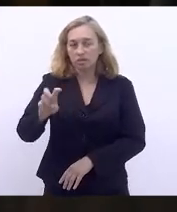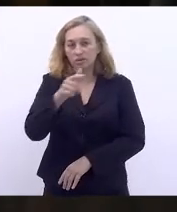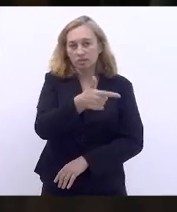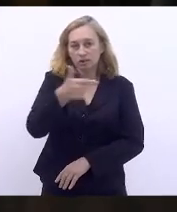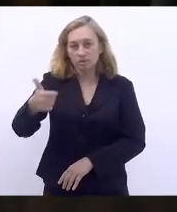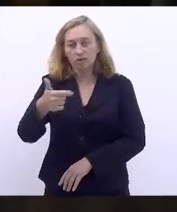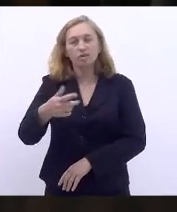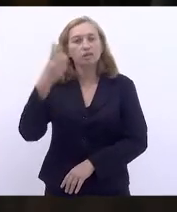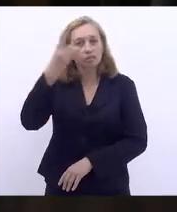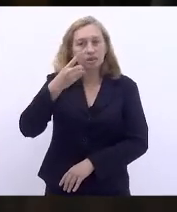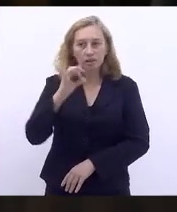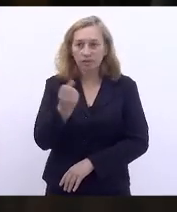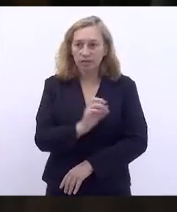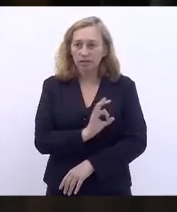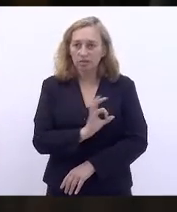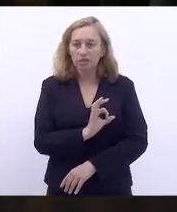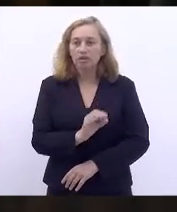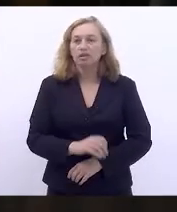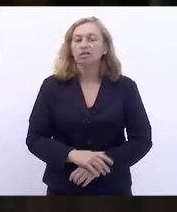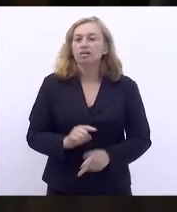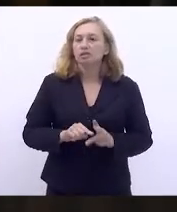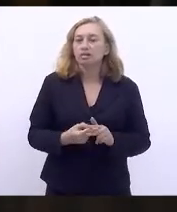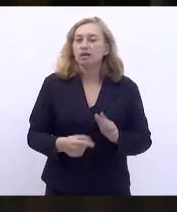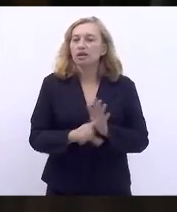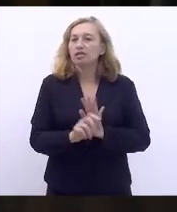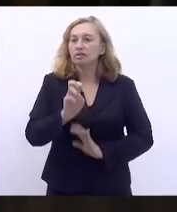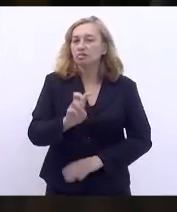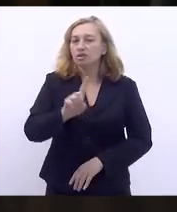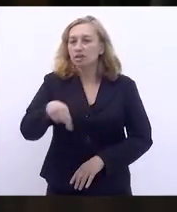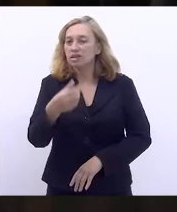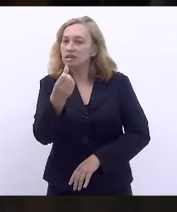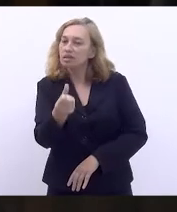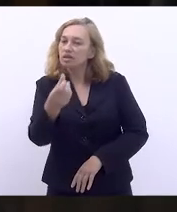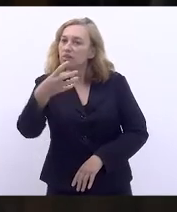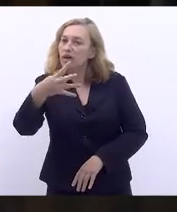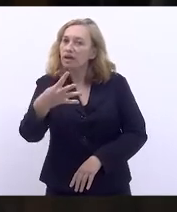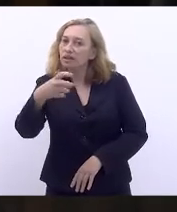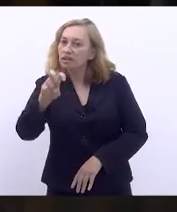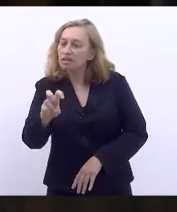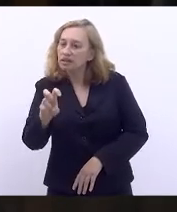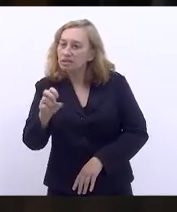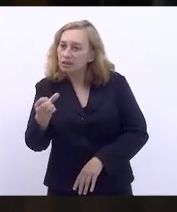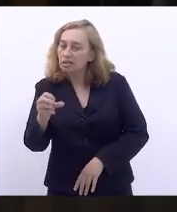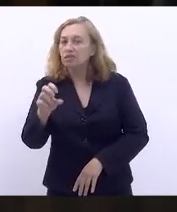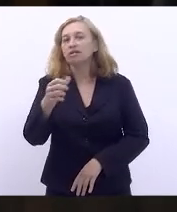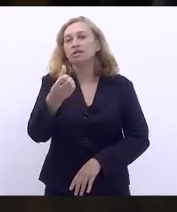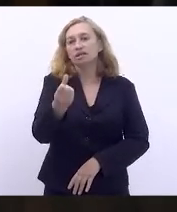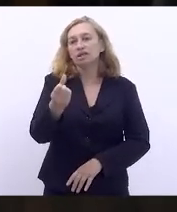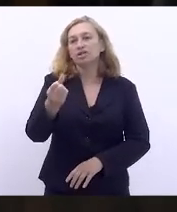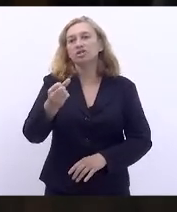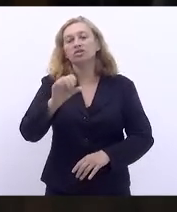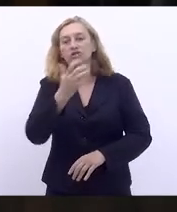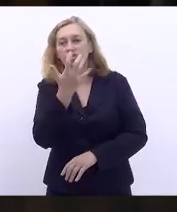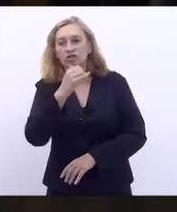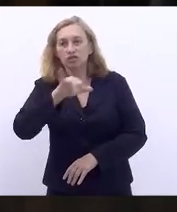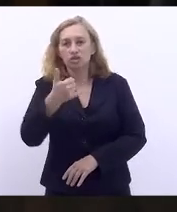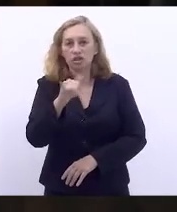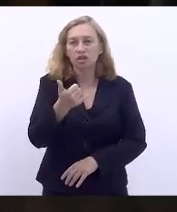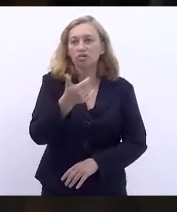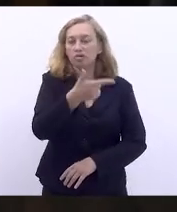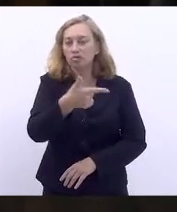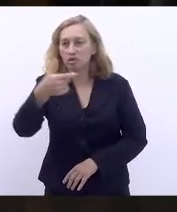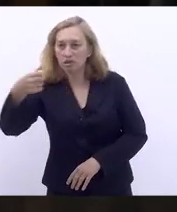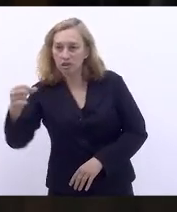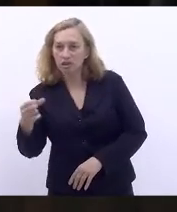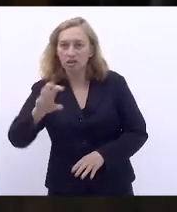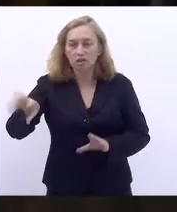de autoria da deputada Marta Rocha, que altera a lei 5.645 de 6 de janeiro de 2010, para incluir no calendário oficial do Estado do Rio de Janeiro